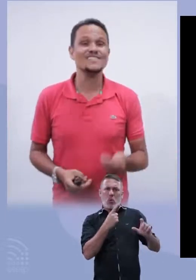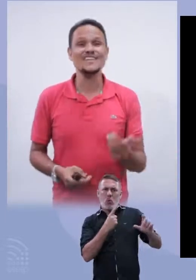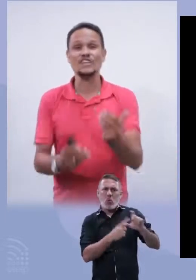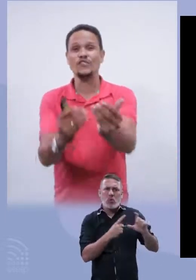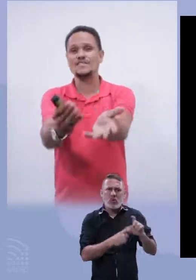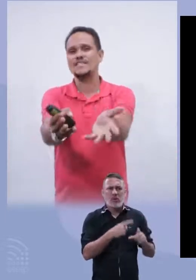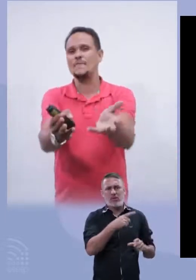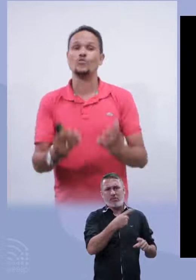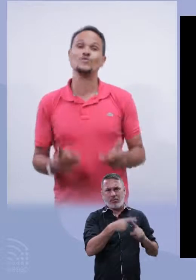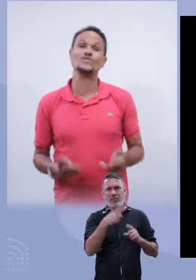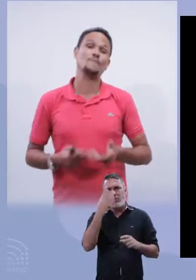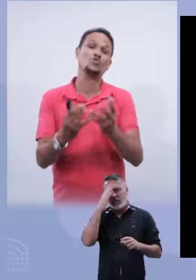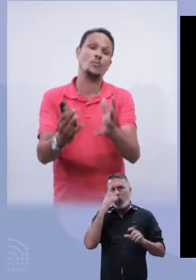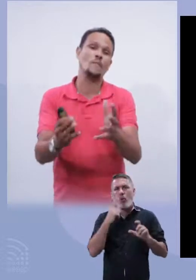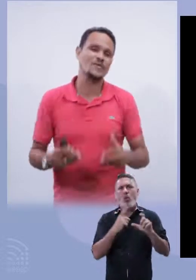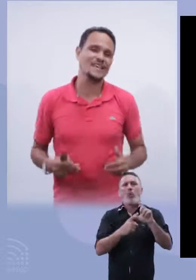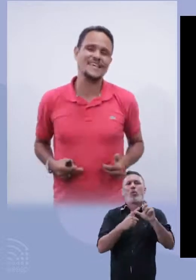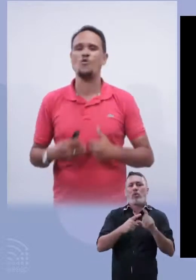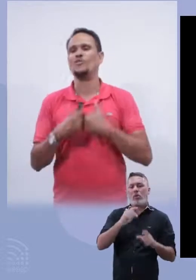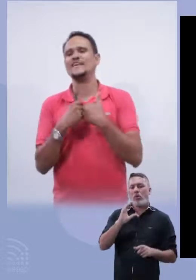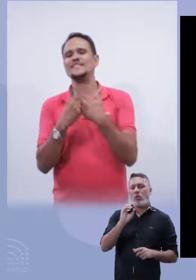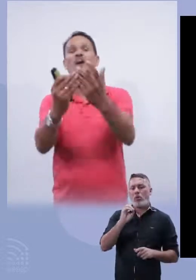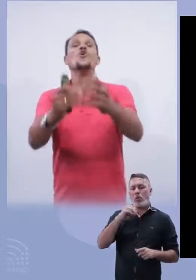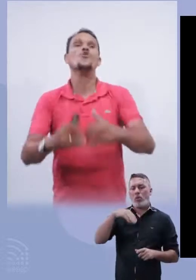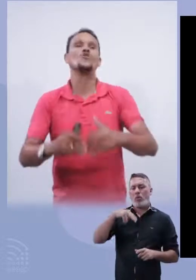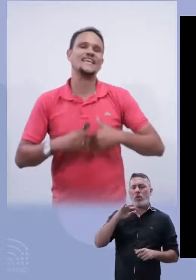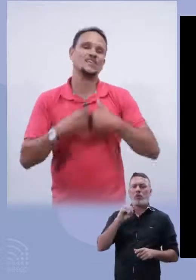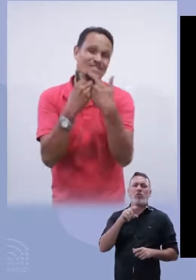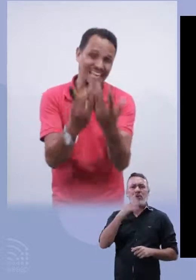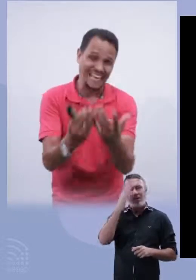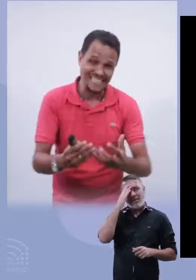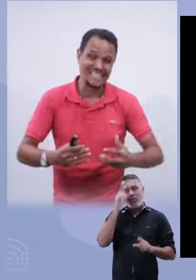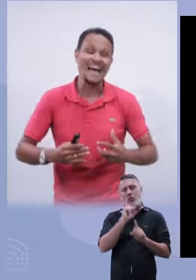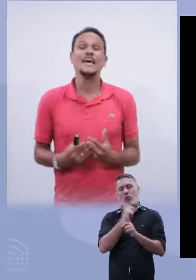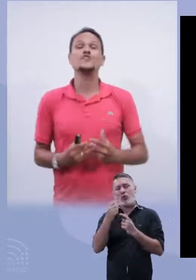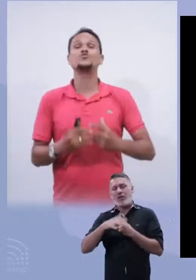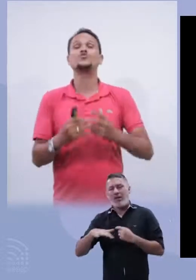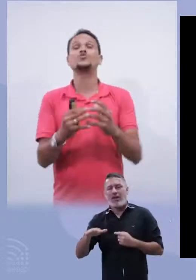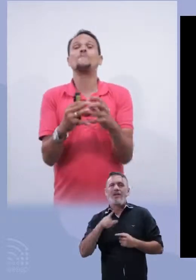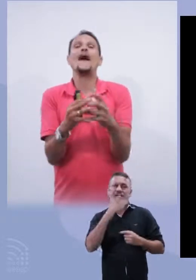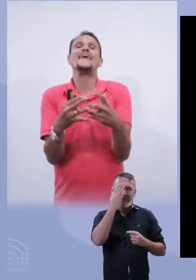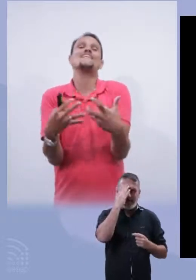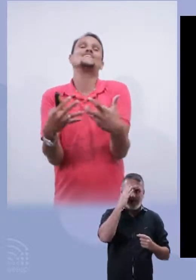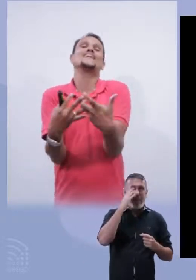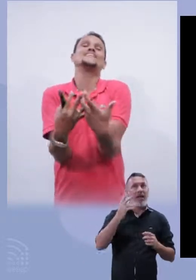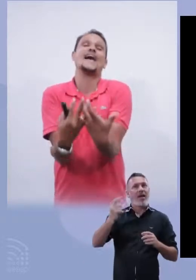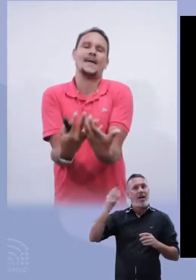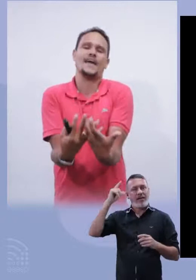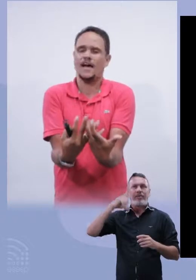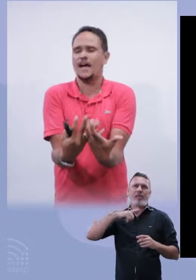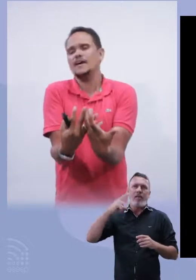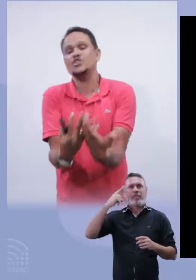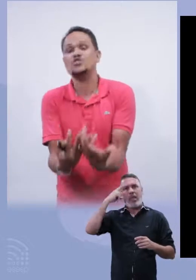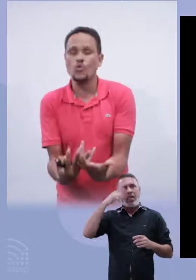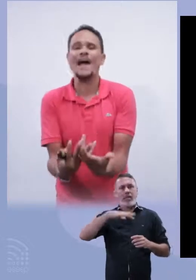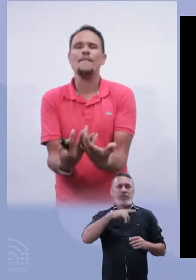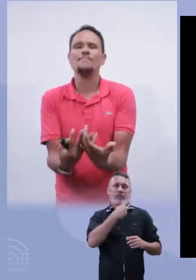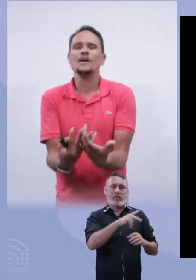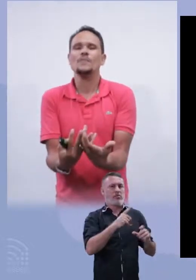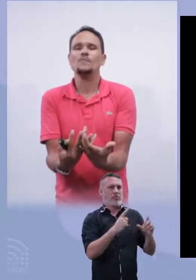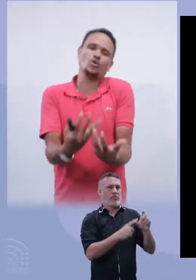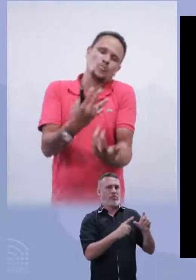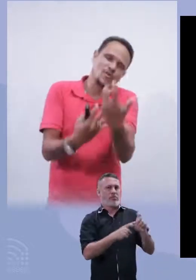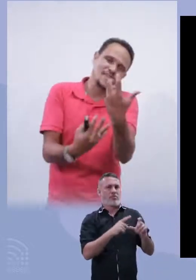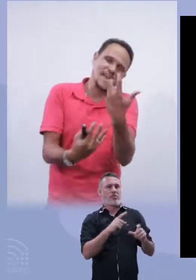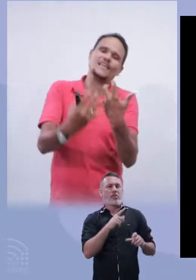comunista, já que você, meu aluno, sabe muito bem o que é comunista, o que é socialista. Isso tudo pairava na ideia de João